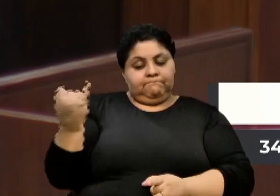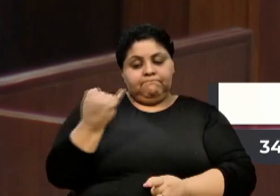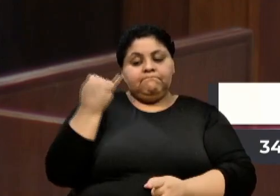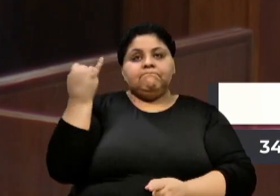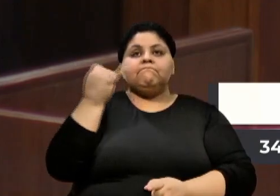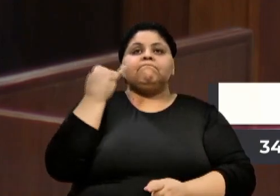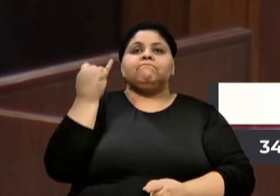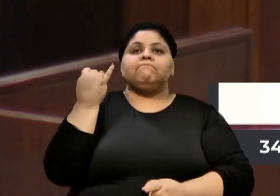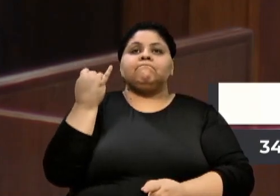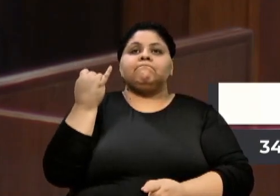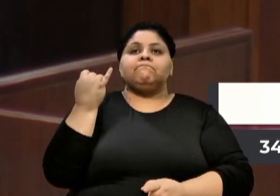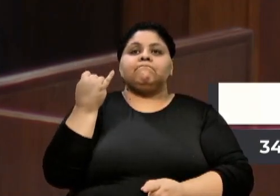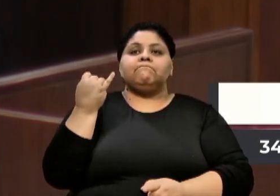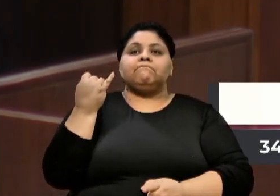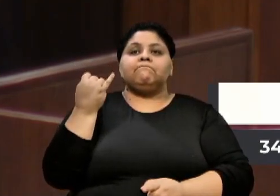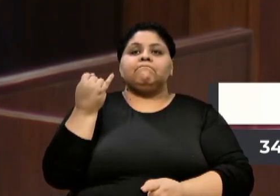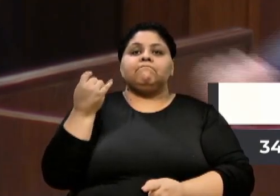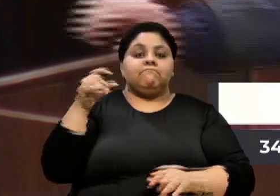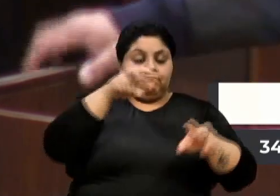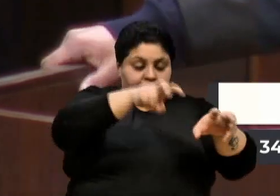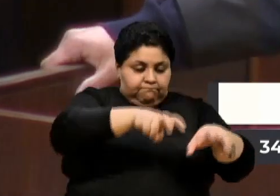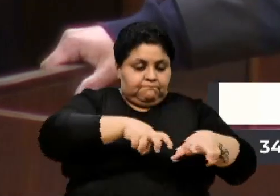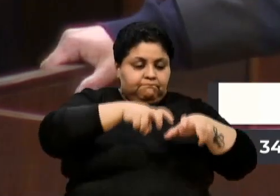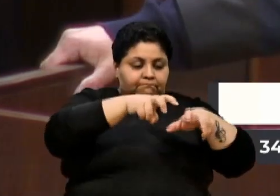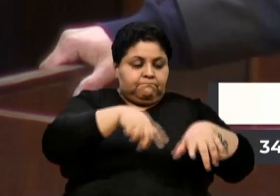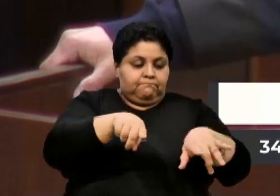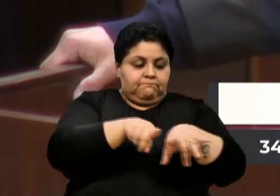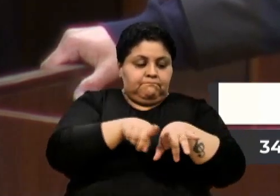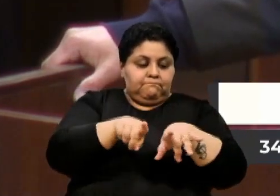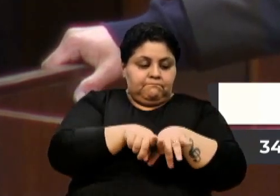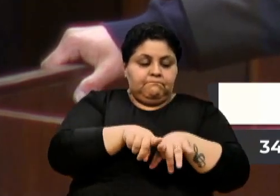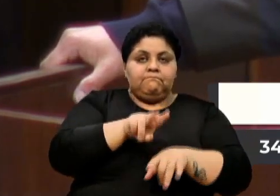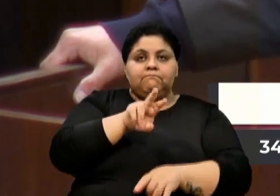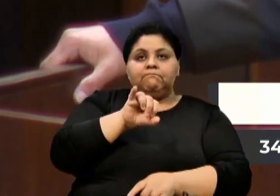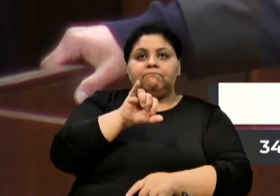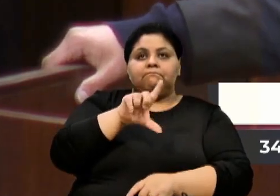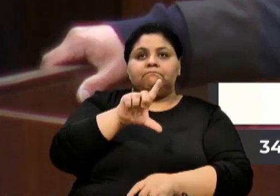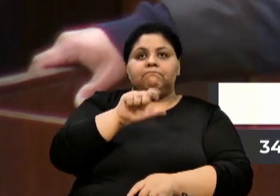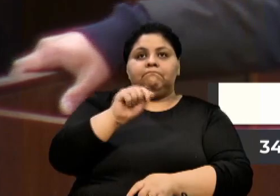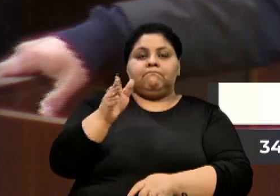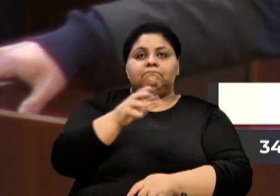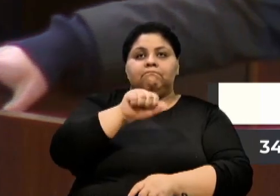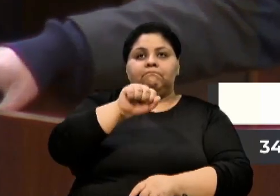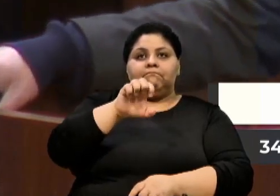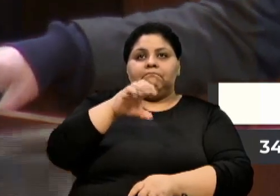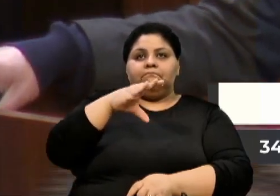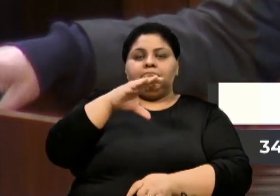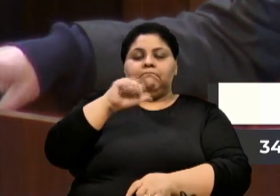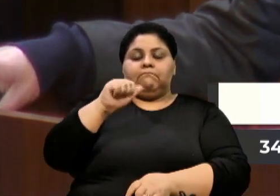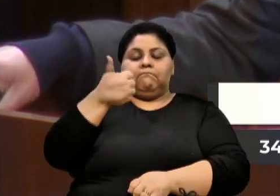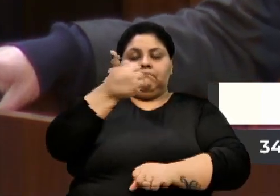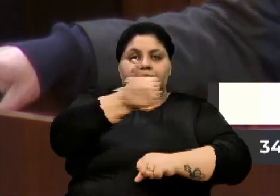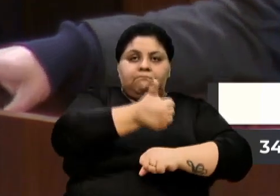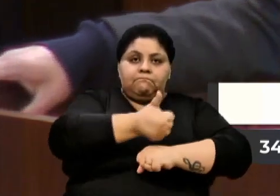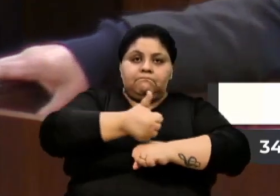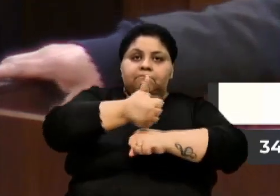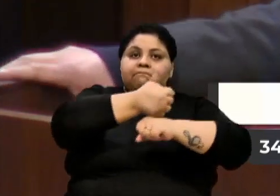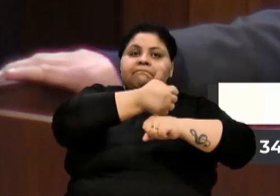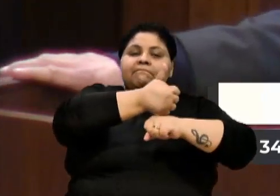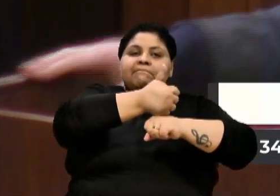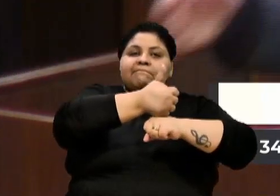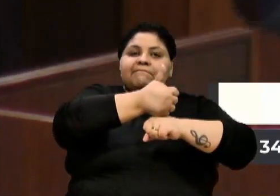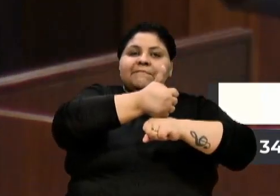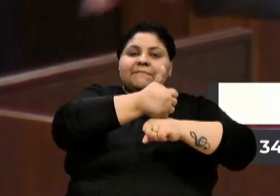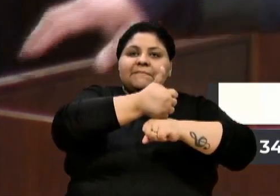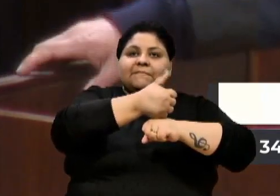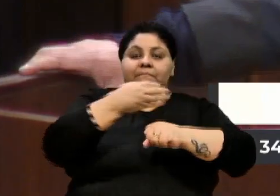para nosso interior. E Vila Seca foi contemplada com um profissional, um médico, do